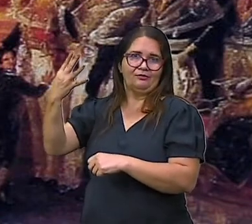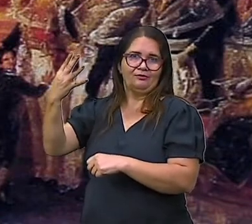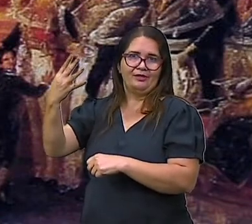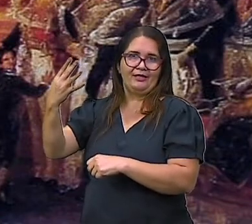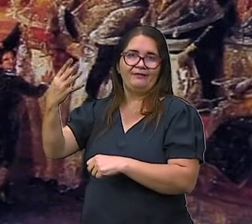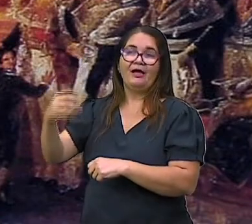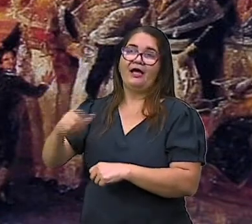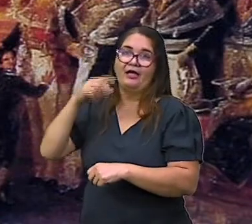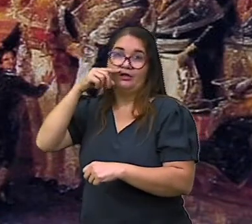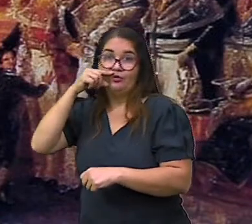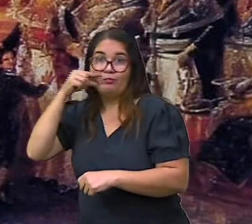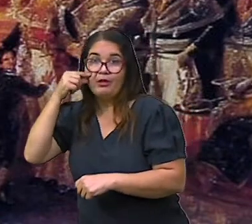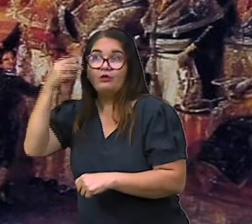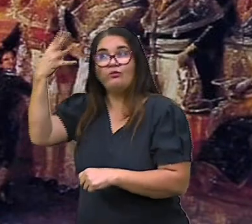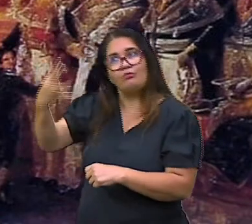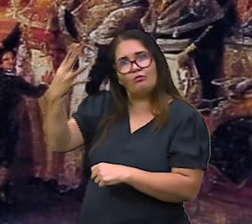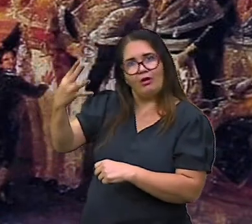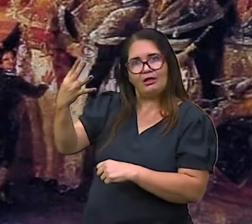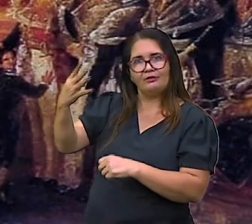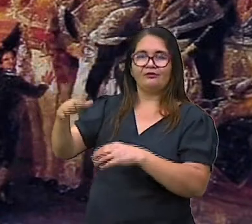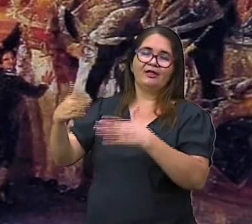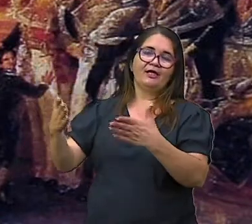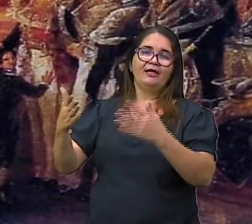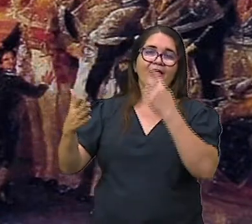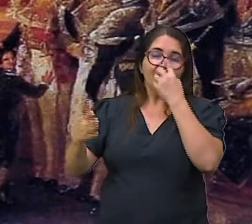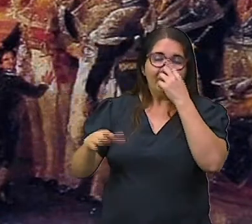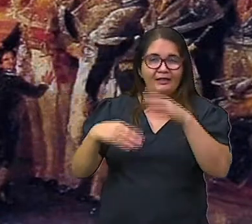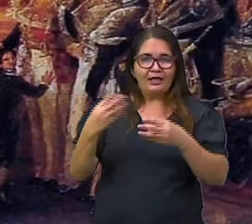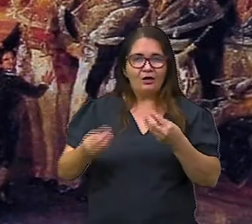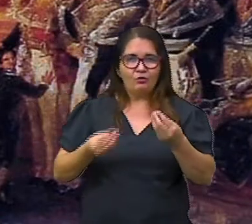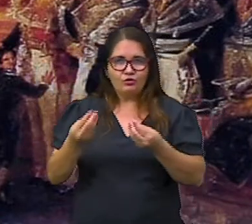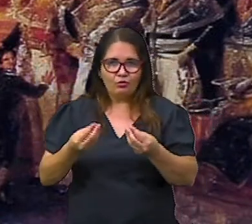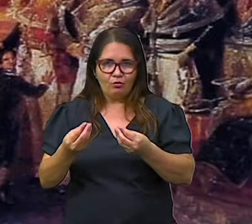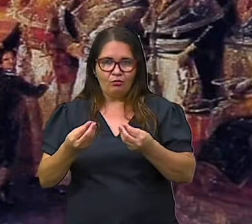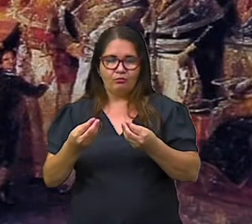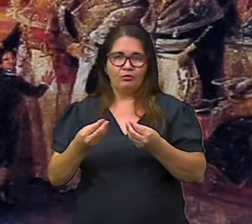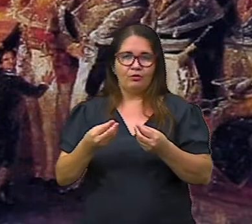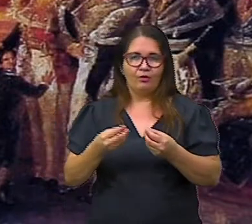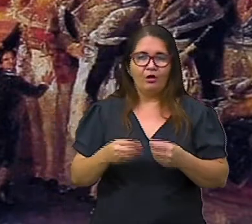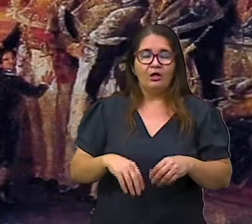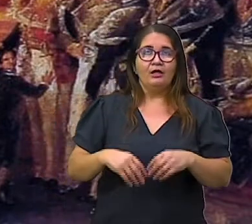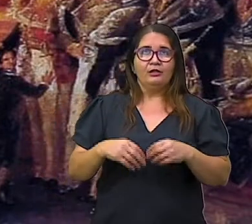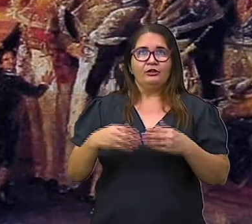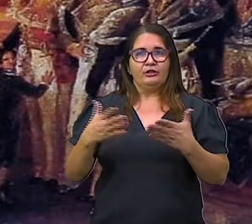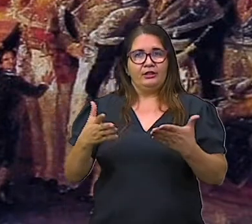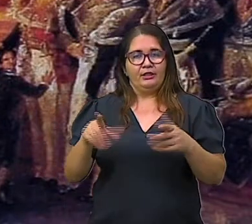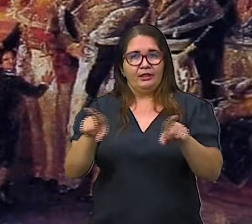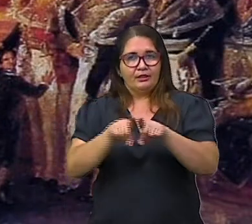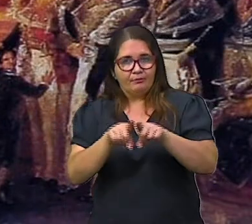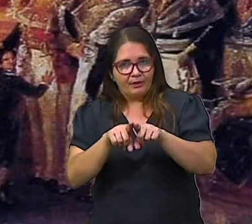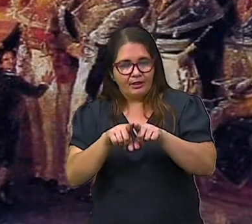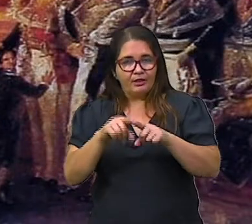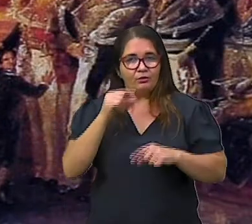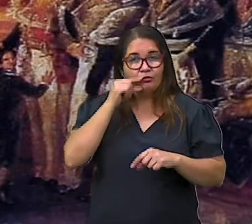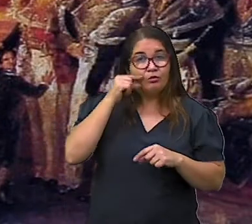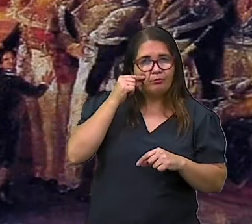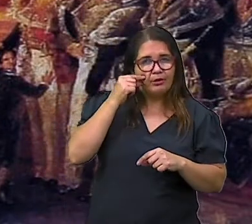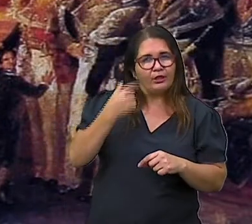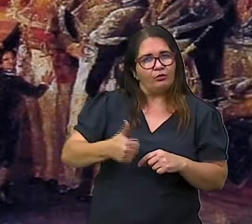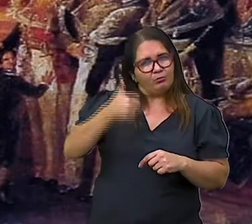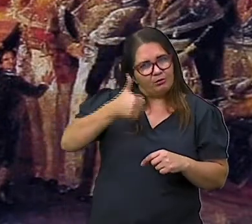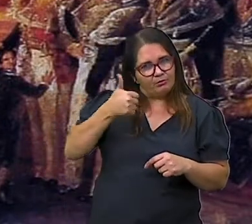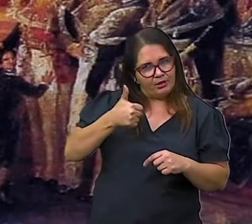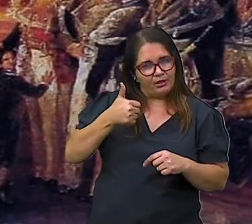a sua vontade, porque ele tinha que acatar e obedecer às cortes de Lisboa, né,